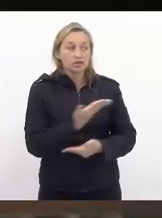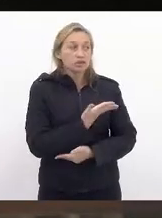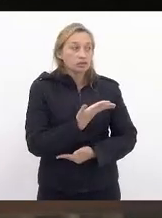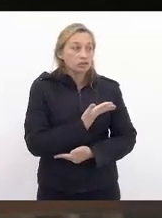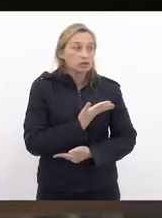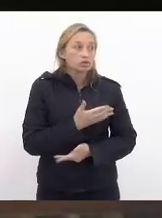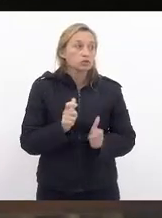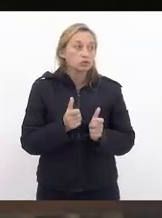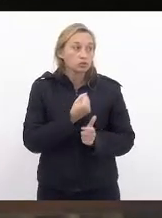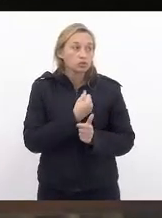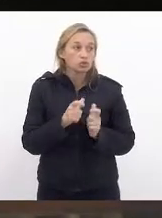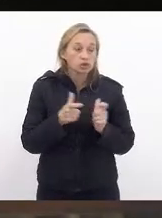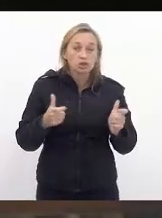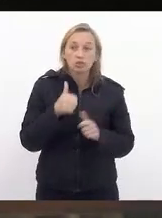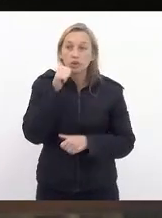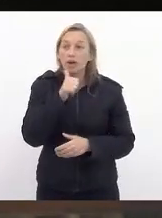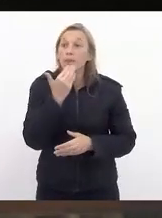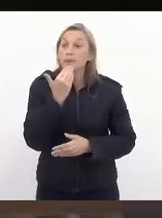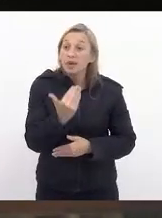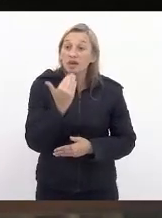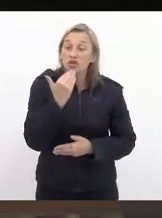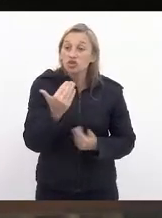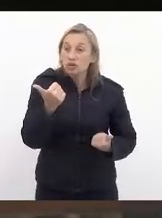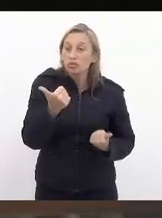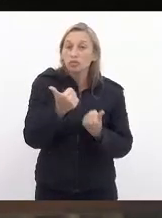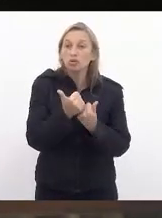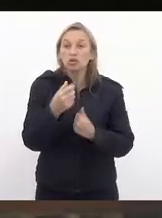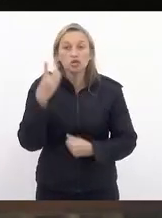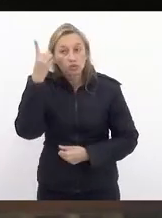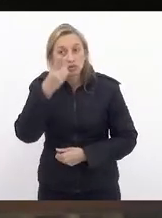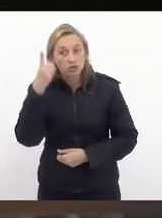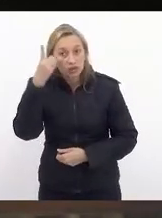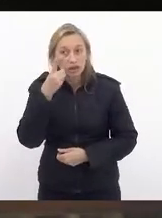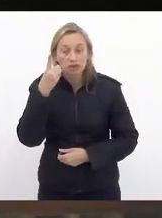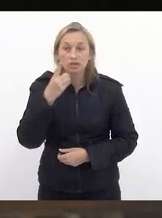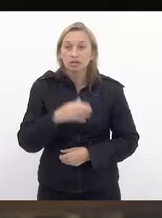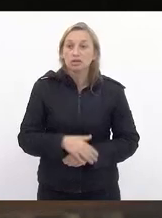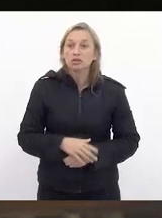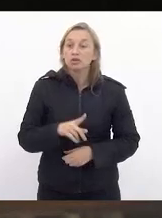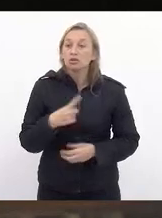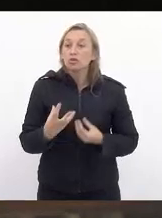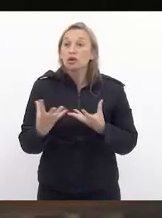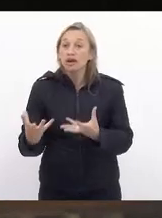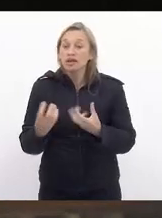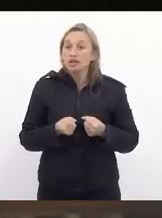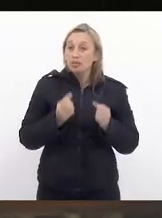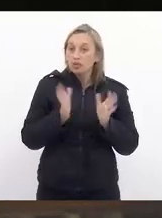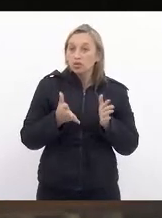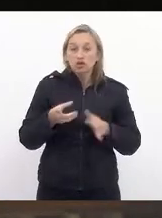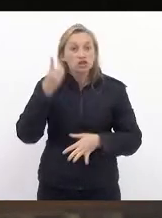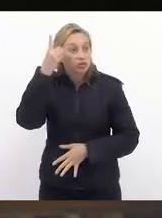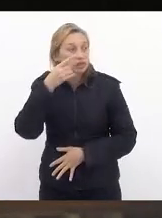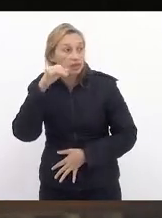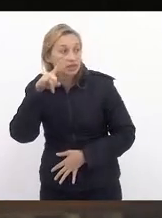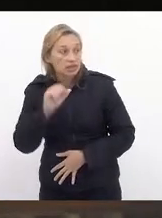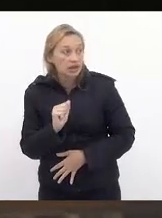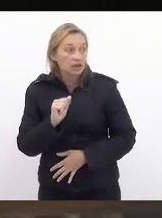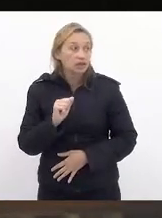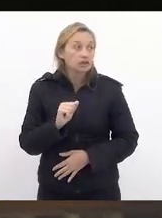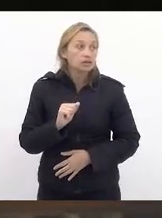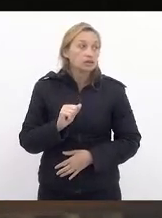maioria mulheres pedindo apoio dos deputados e deputadas quando a gente recebe hoje deputada Célia Jordão